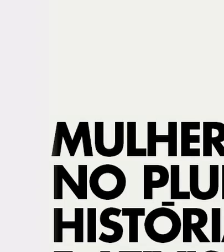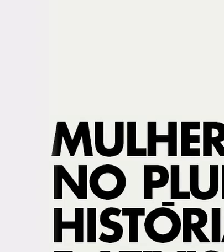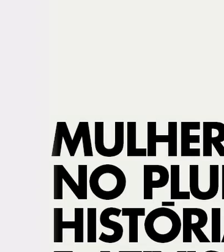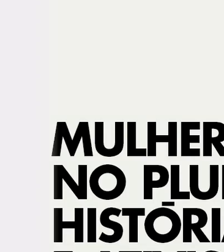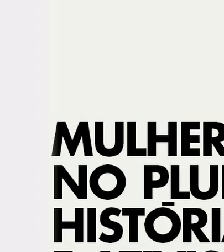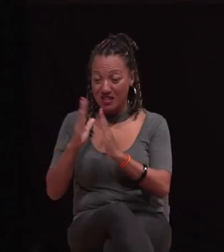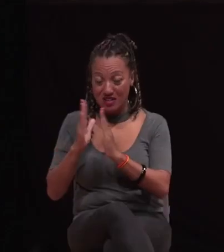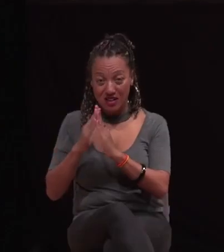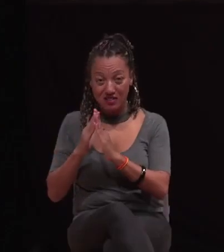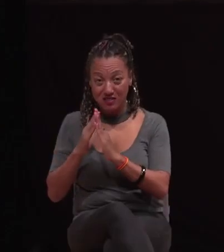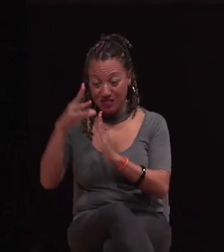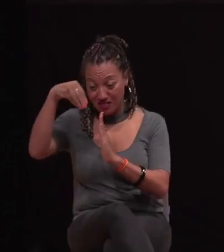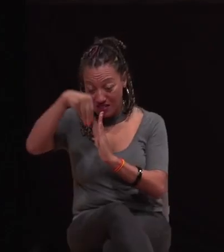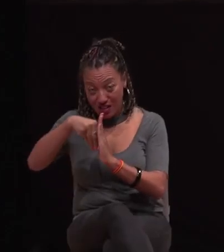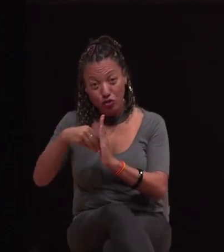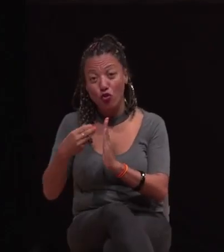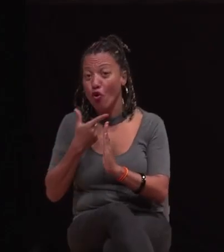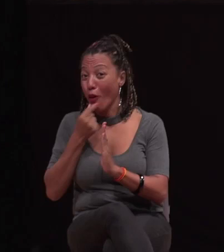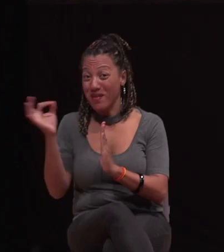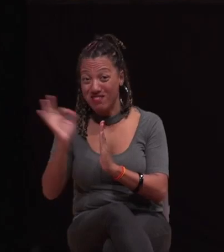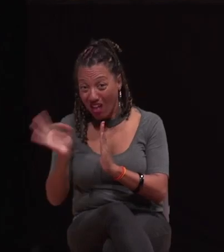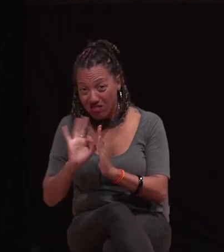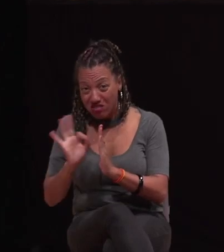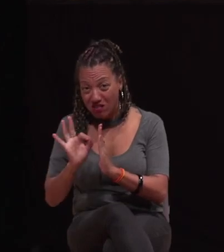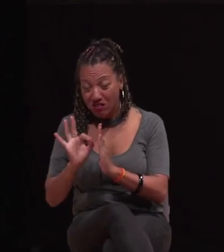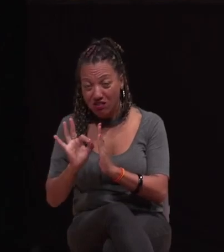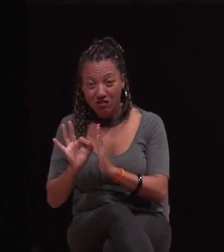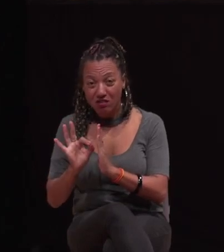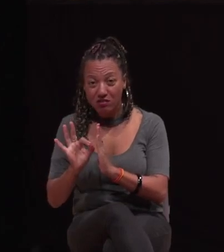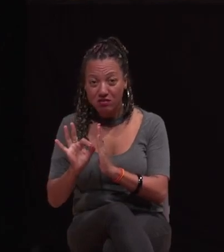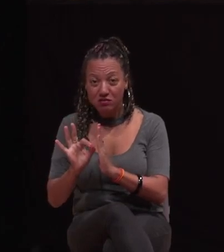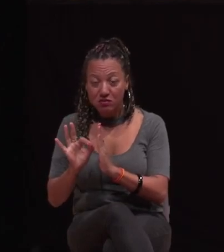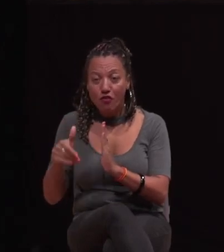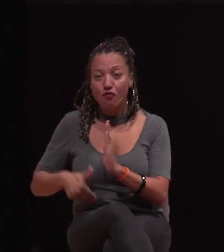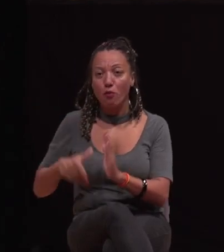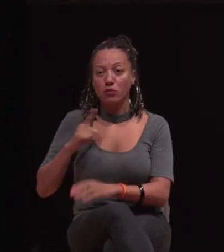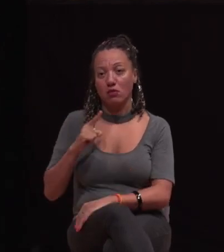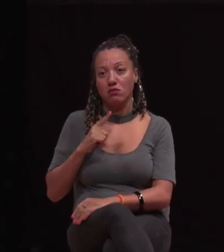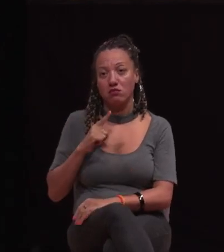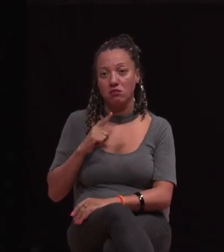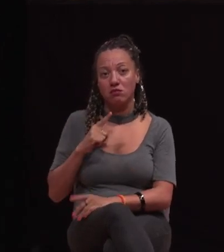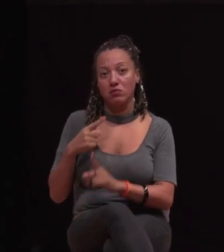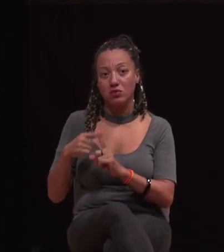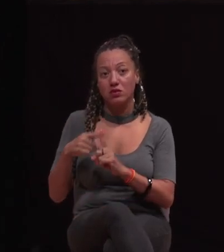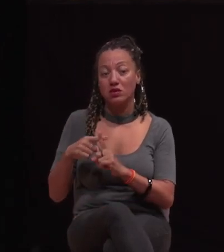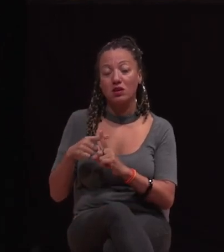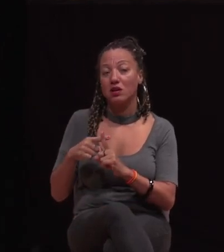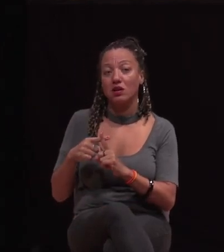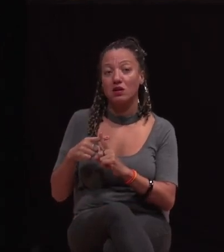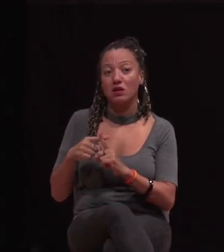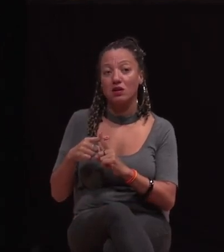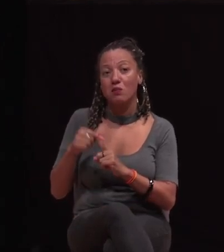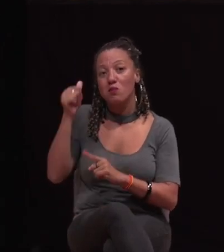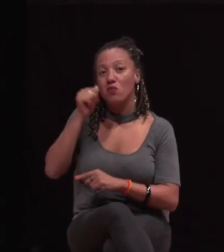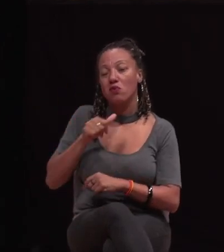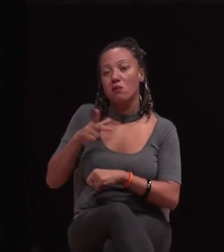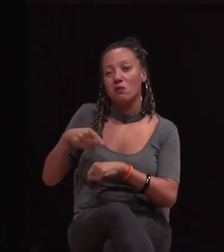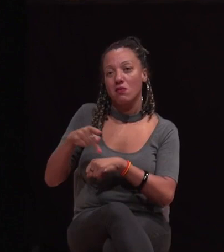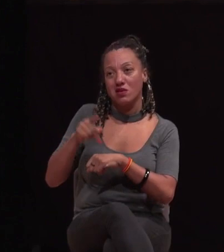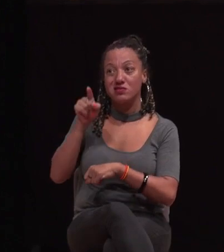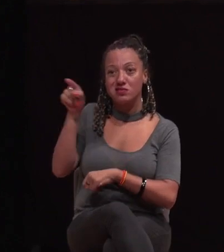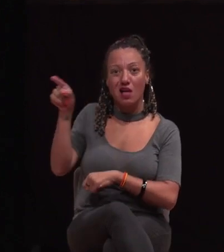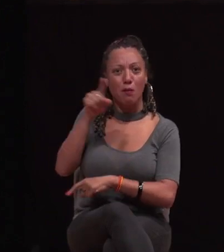mulher. Então, a gente pode enlouquecer. Eu acho que nós somos muitos nesse planeta